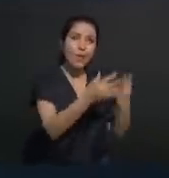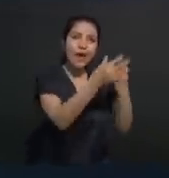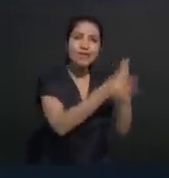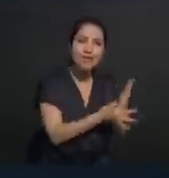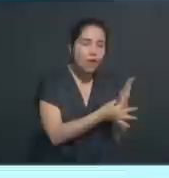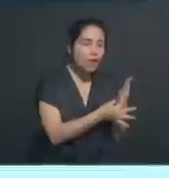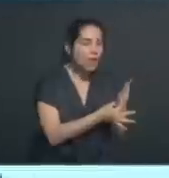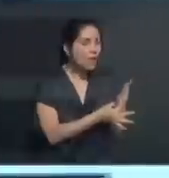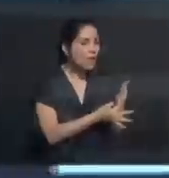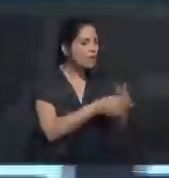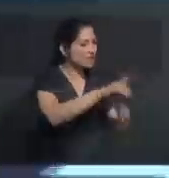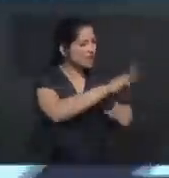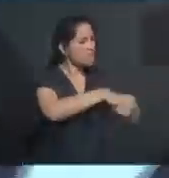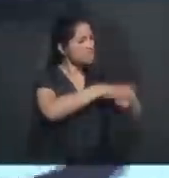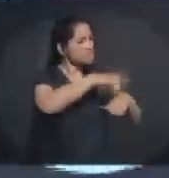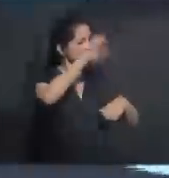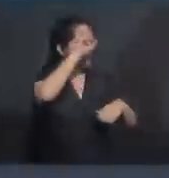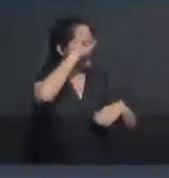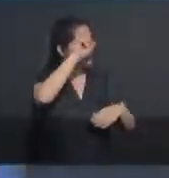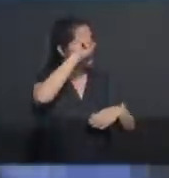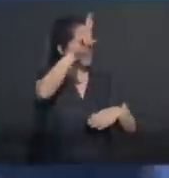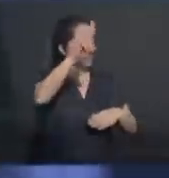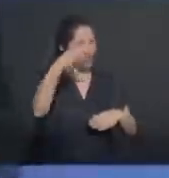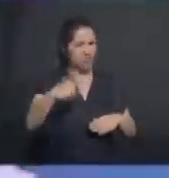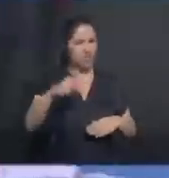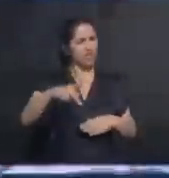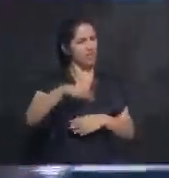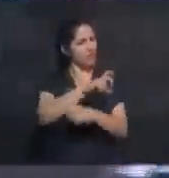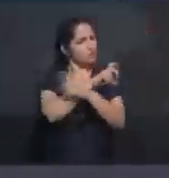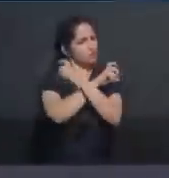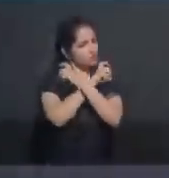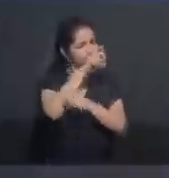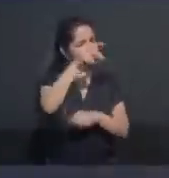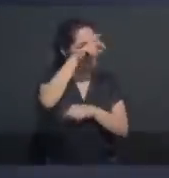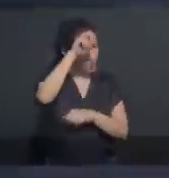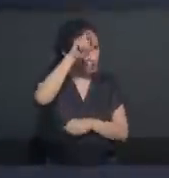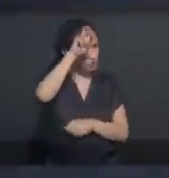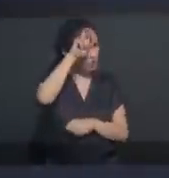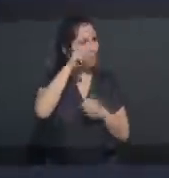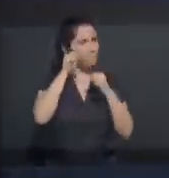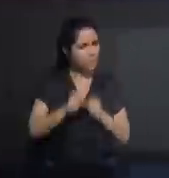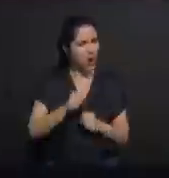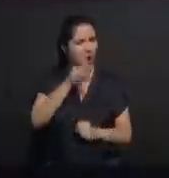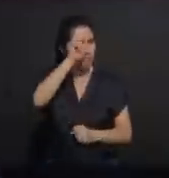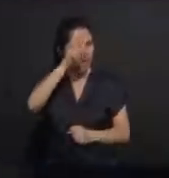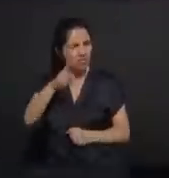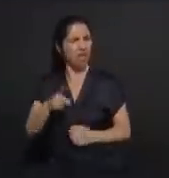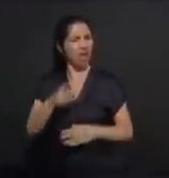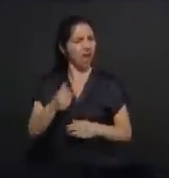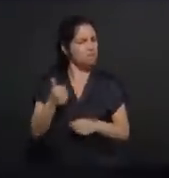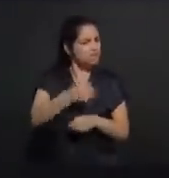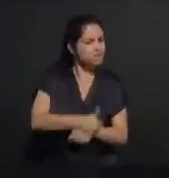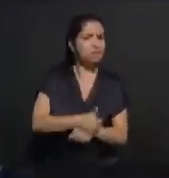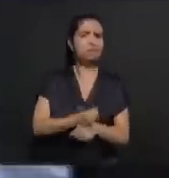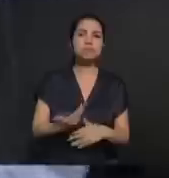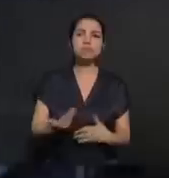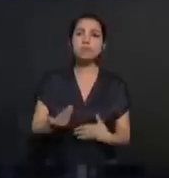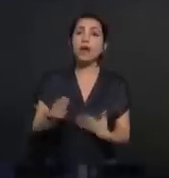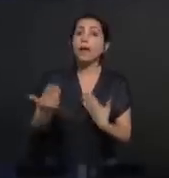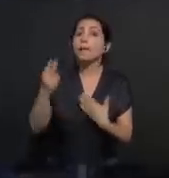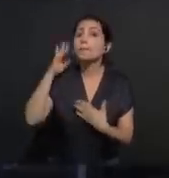Deus do céu, deixa eu te falar aqui, Deus tem uma honra para mim e para você muito grande, se a gente aguentar de boca calada, sem